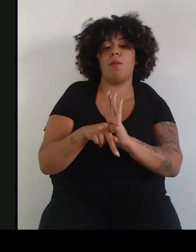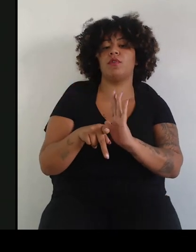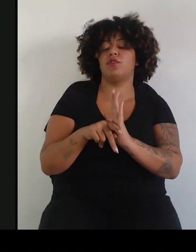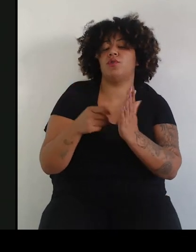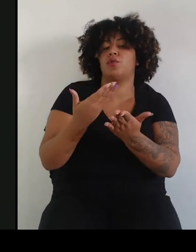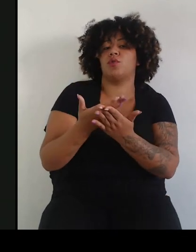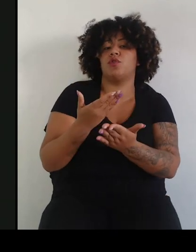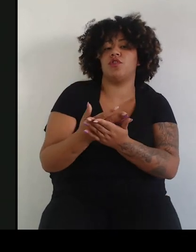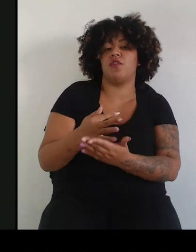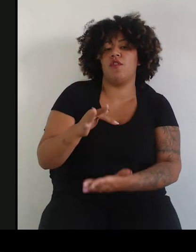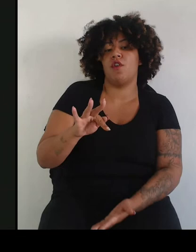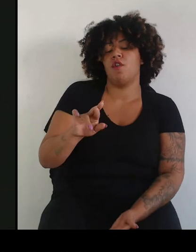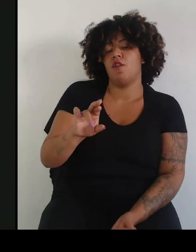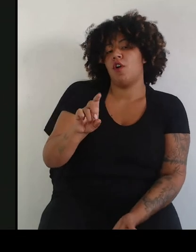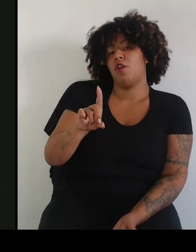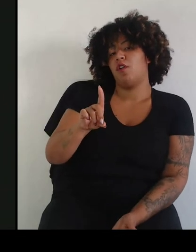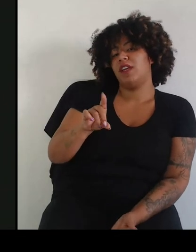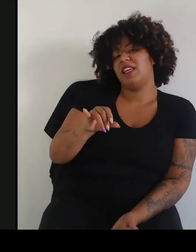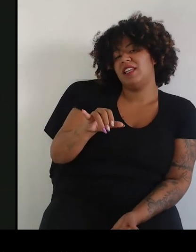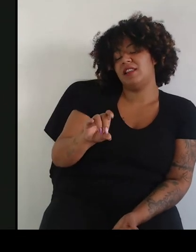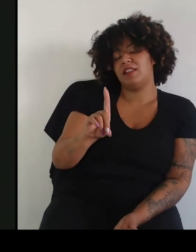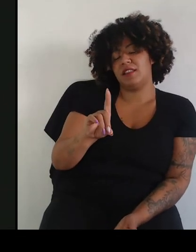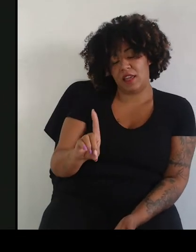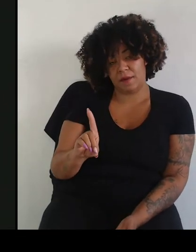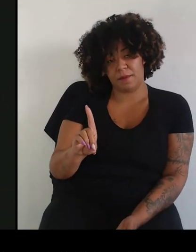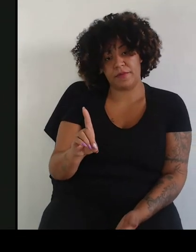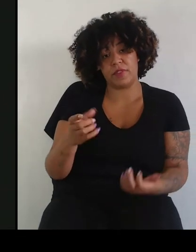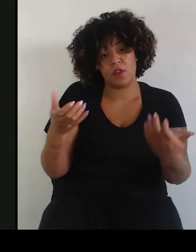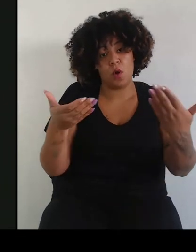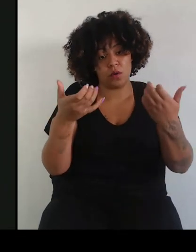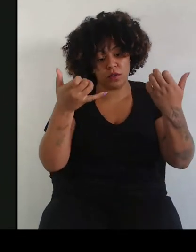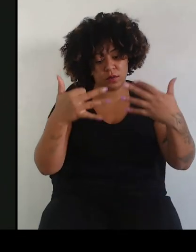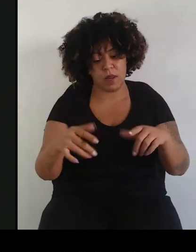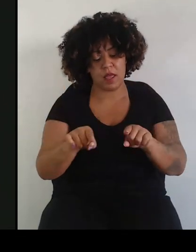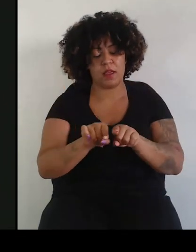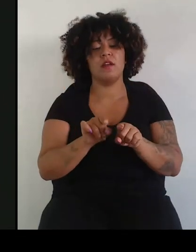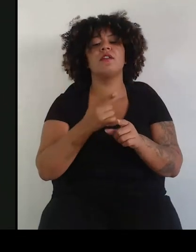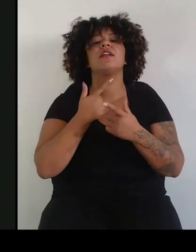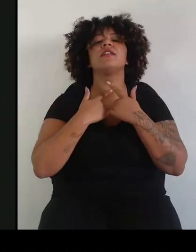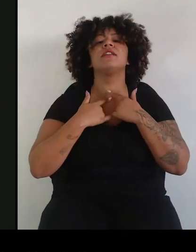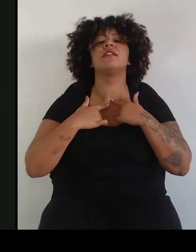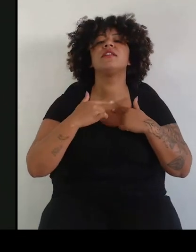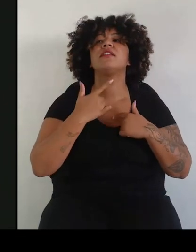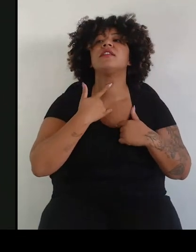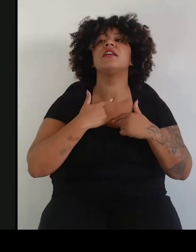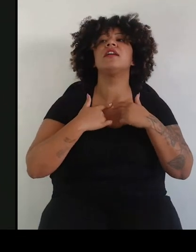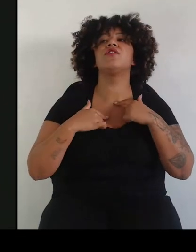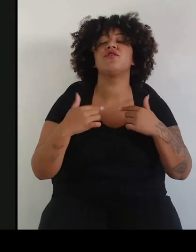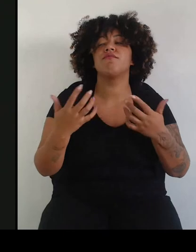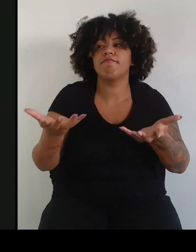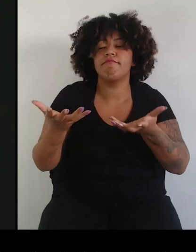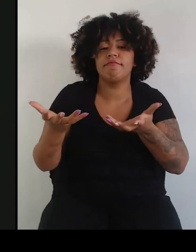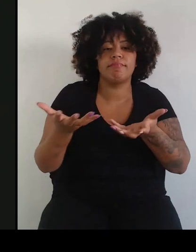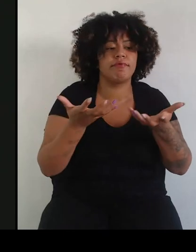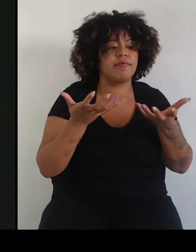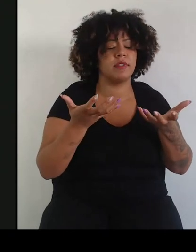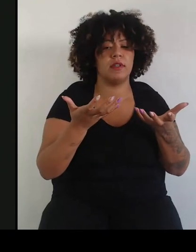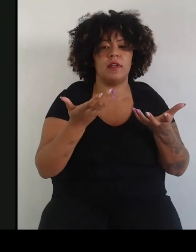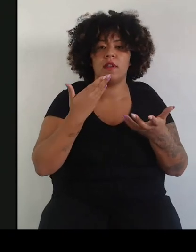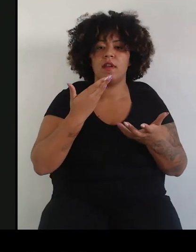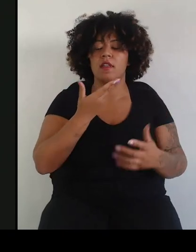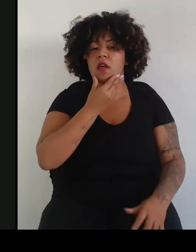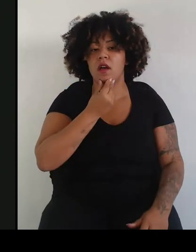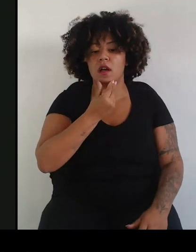esse texto trata do desejo incestuoso da dos meninos da